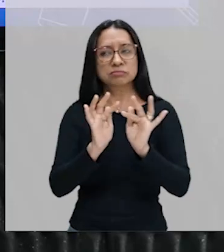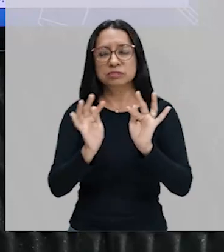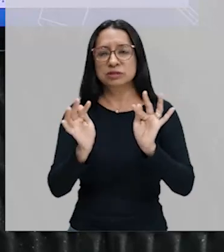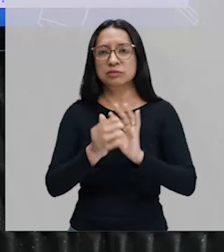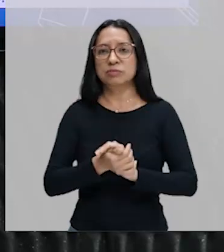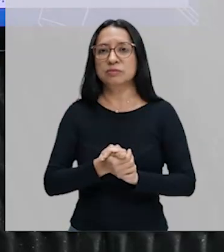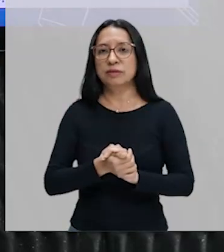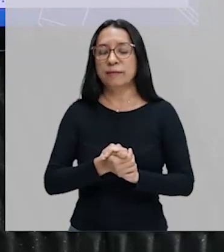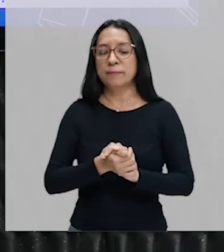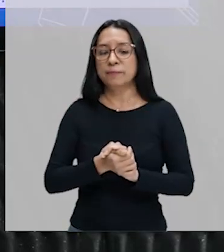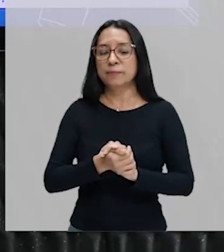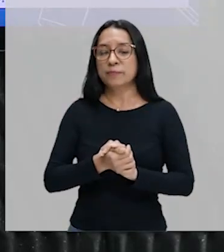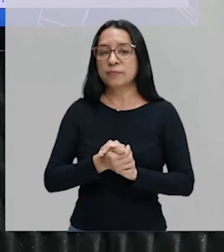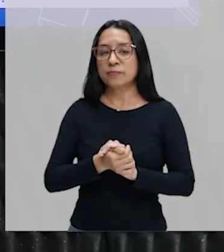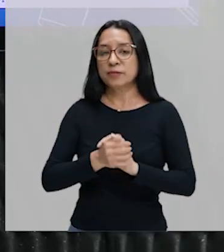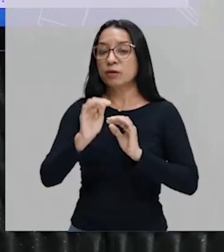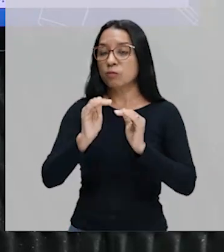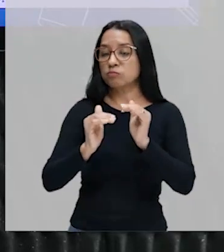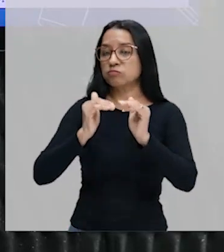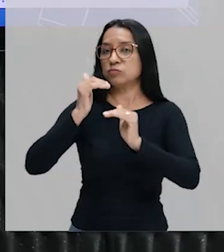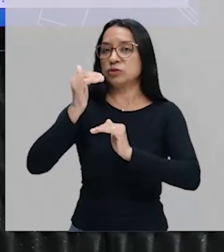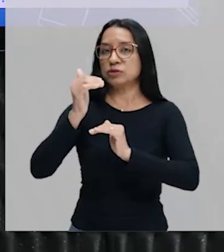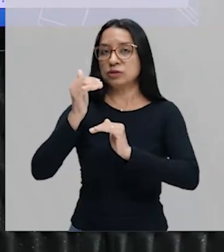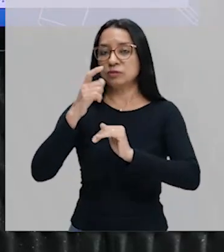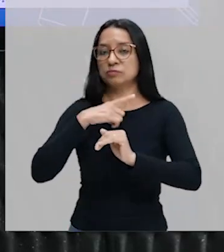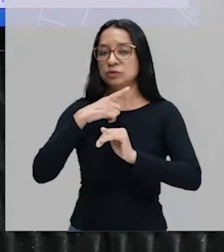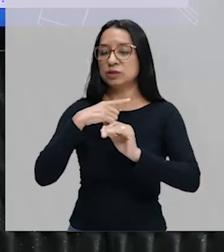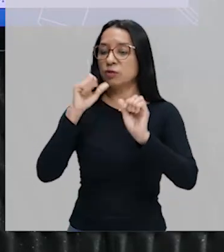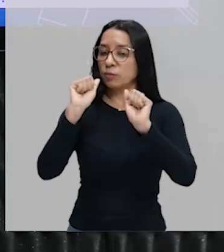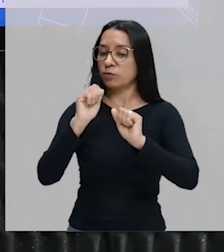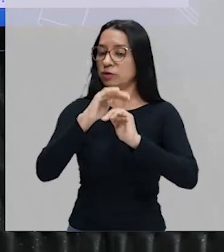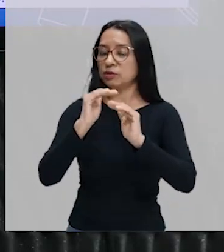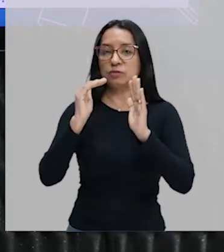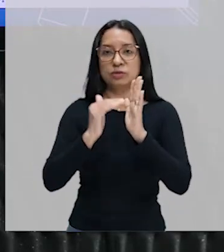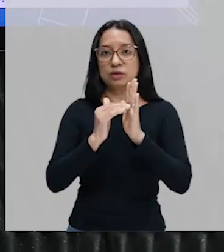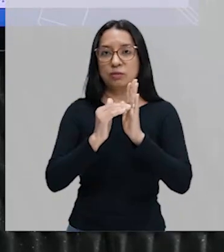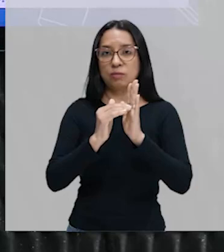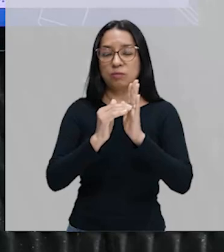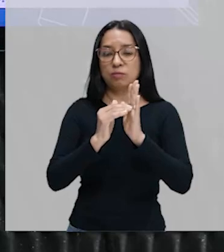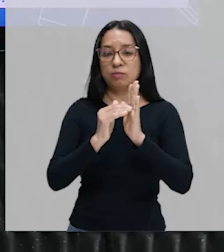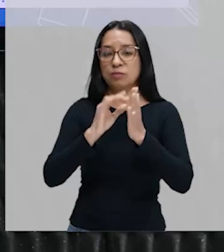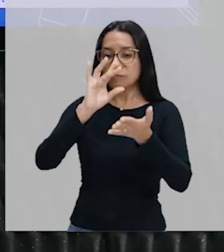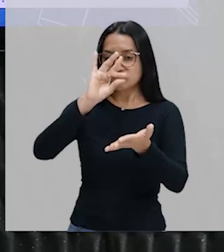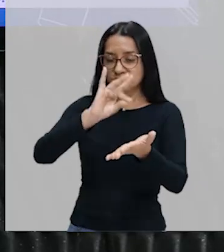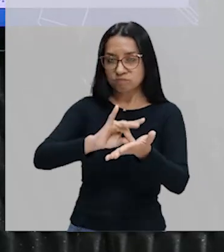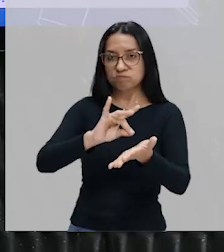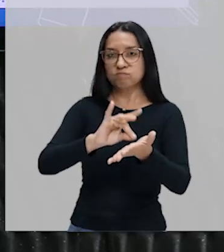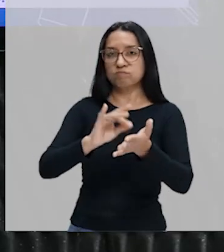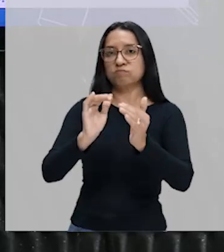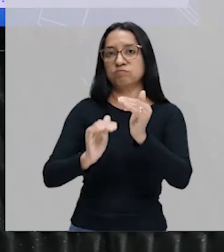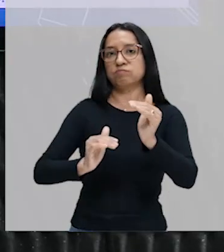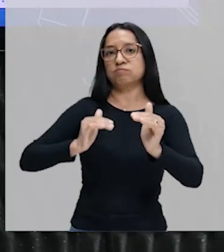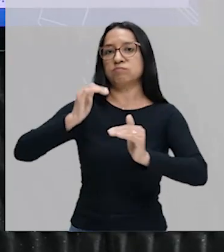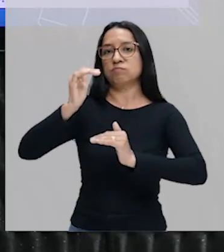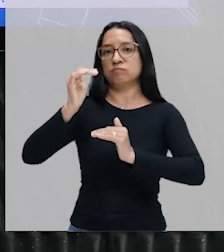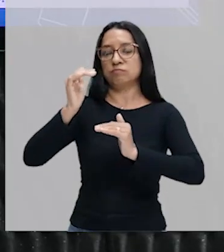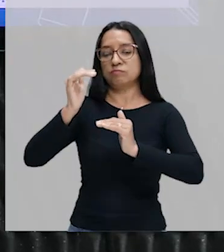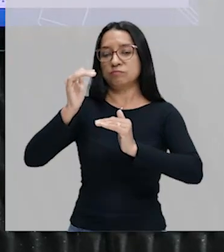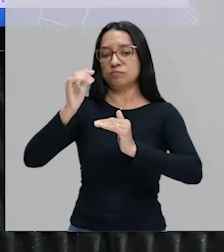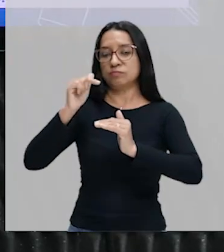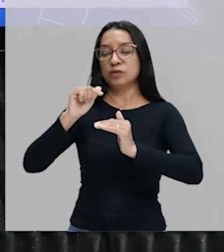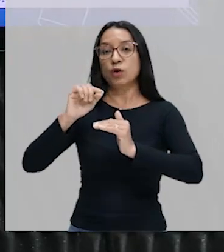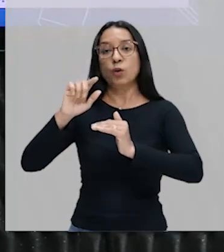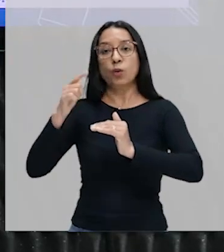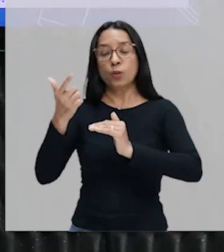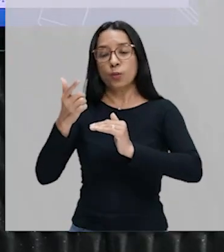Tá? O ente soberano é aquele que tem o poder total, absoluto, que está acima. O ente autônomo, ele